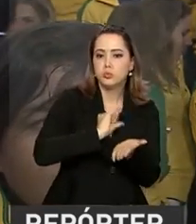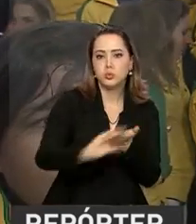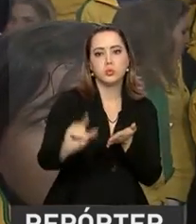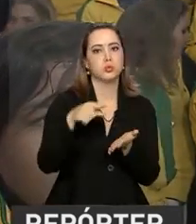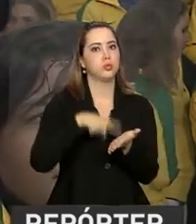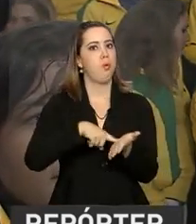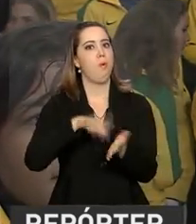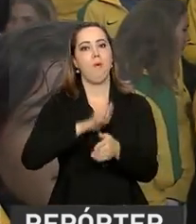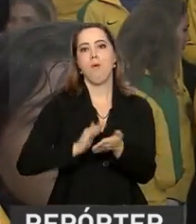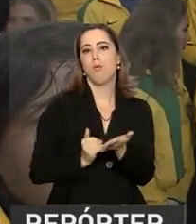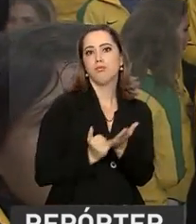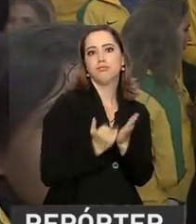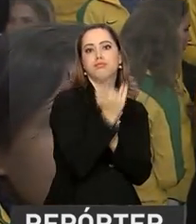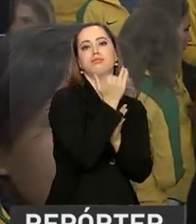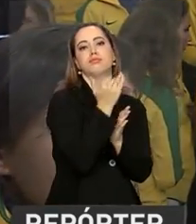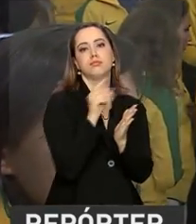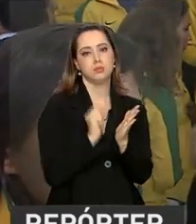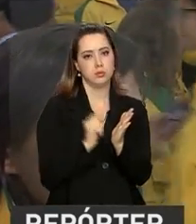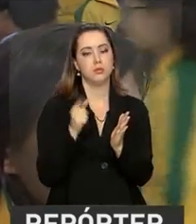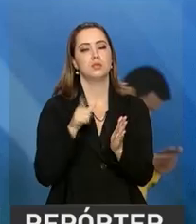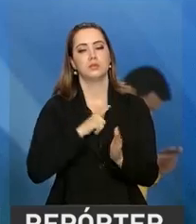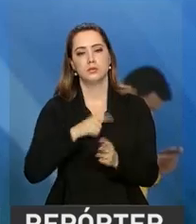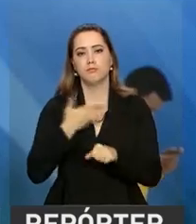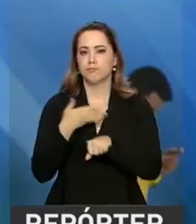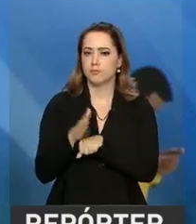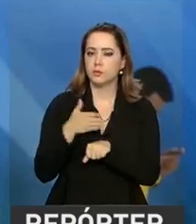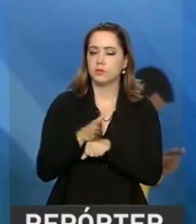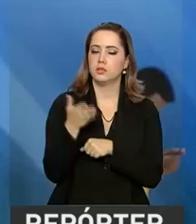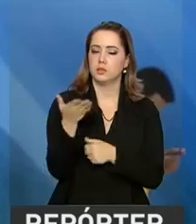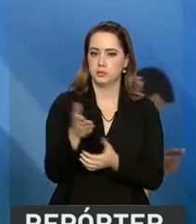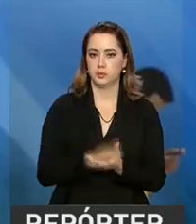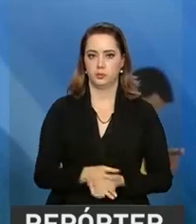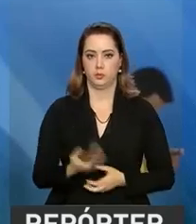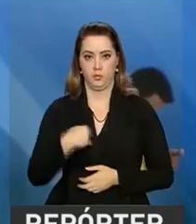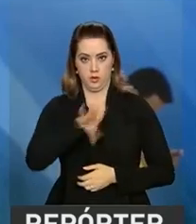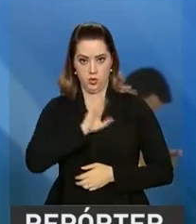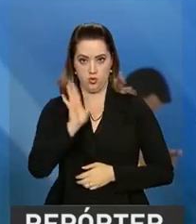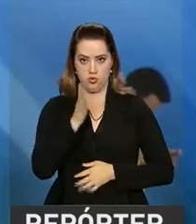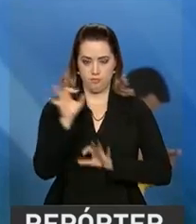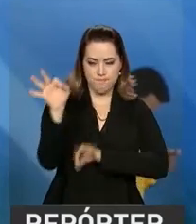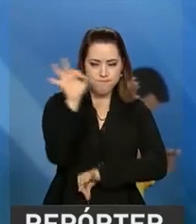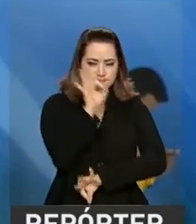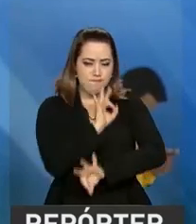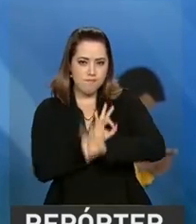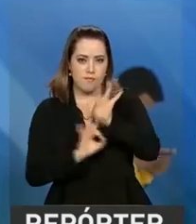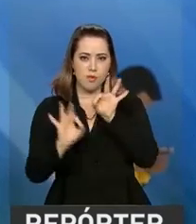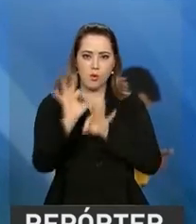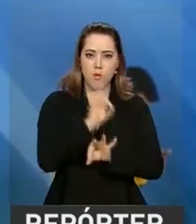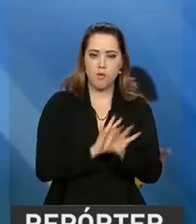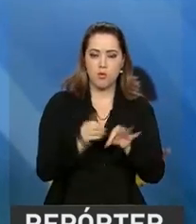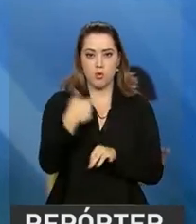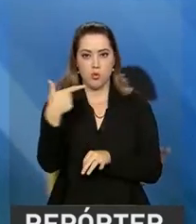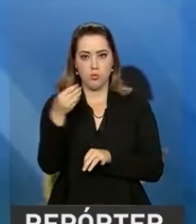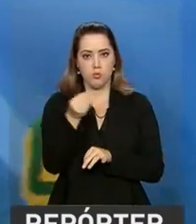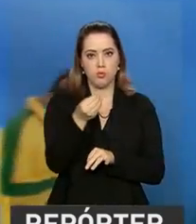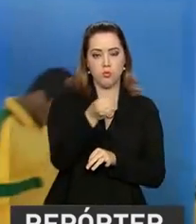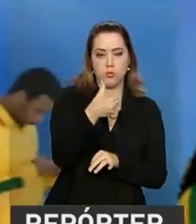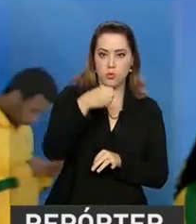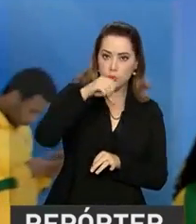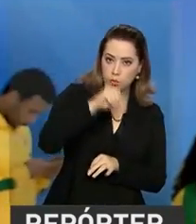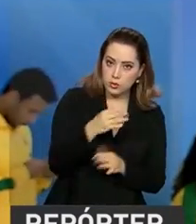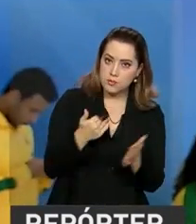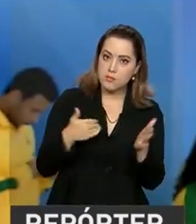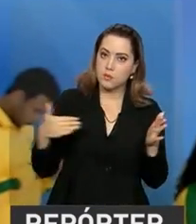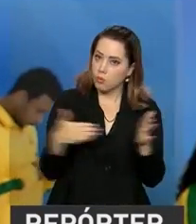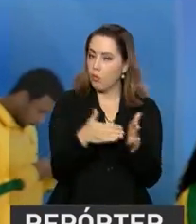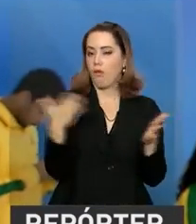da história na preparação dos atletas. Nós nos preparamos e montamos um plano estratégico de 2009 até aqui, junto com o Ministério